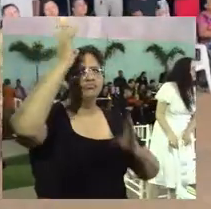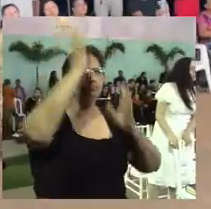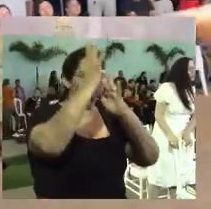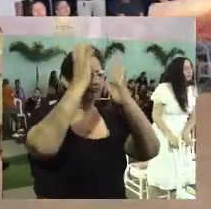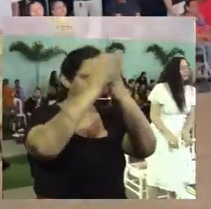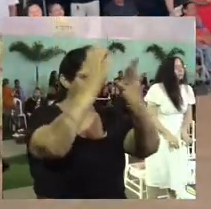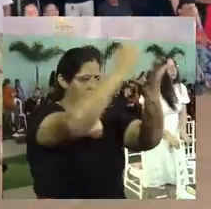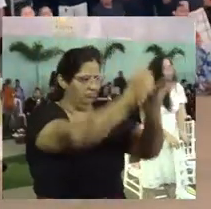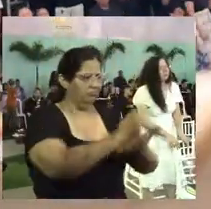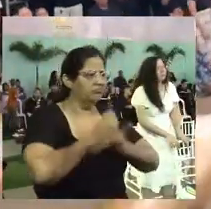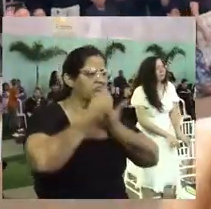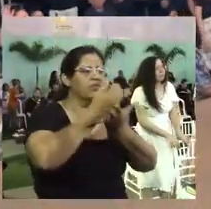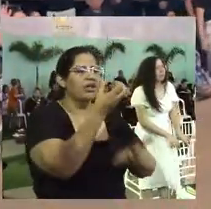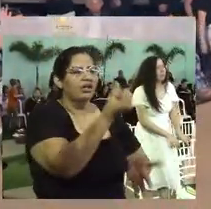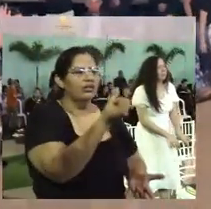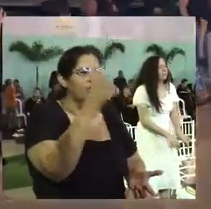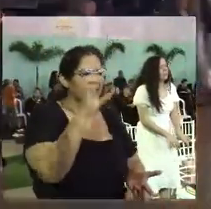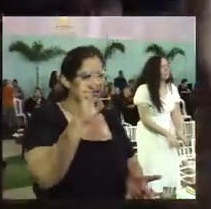65